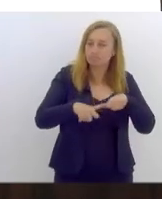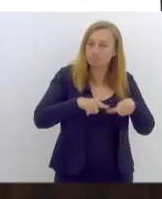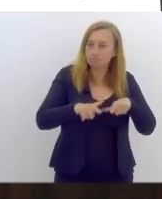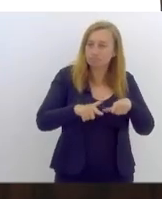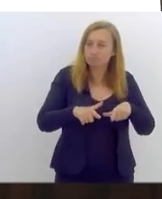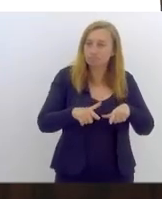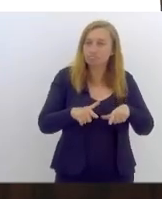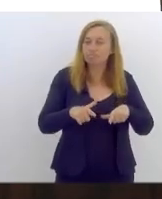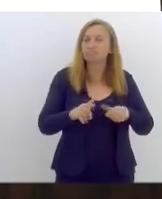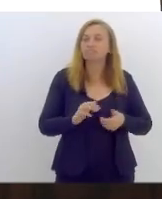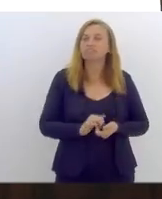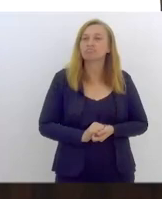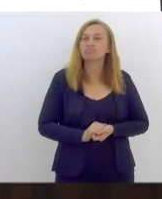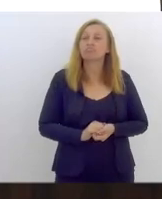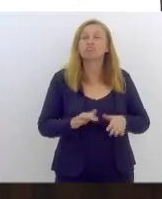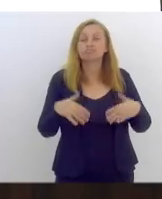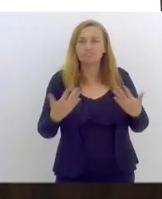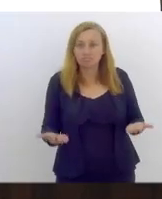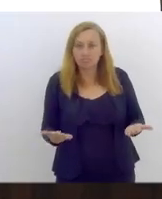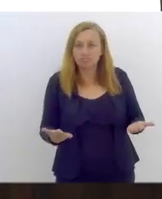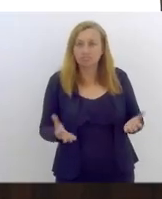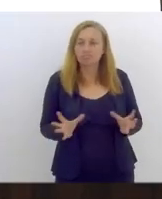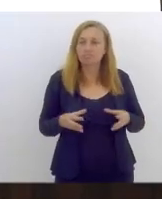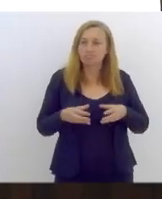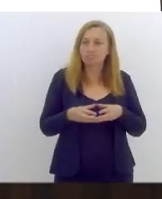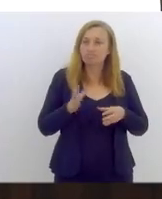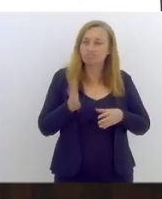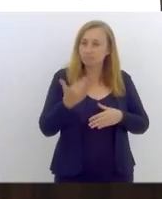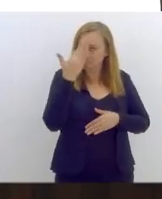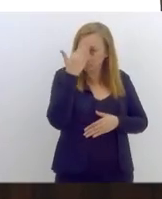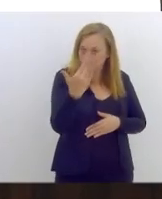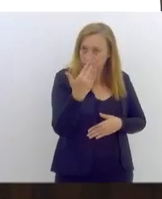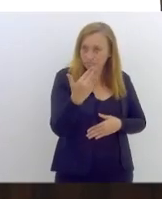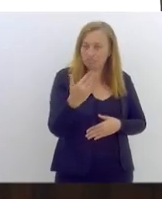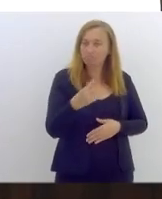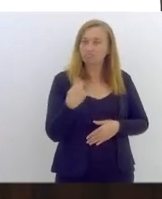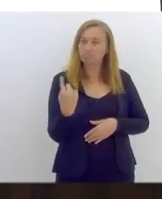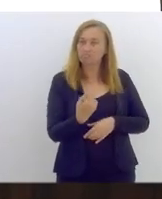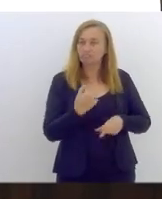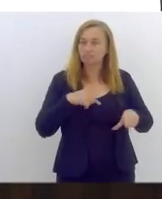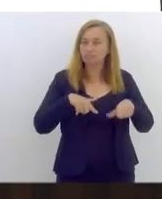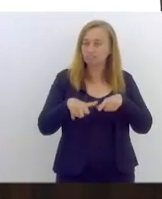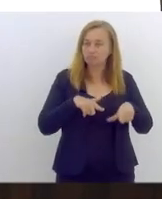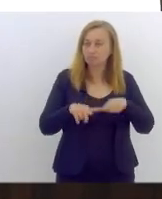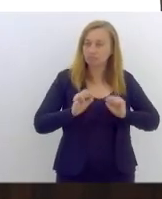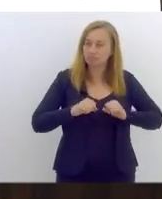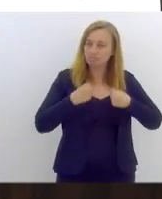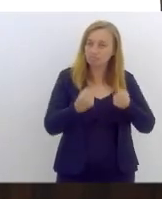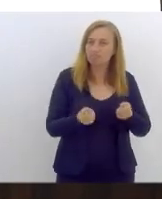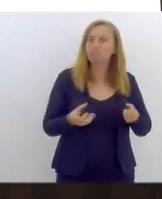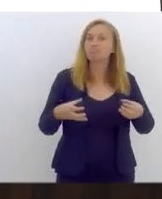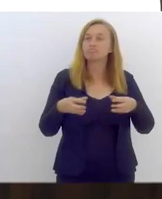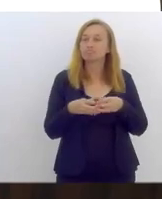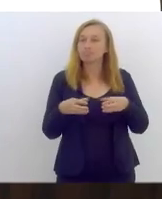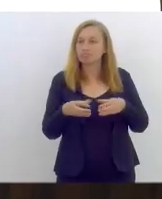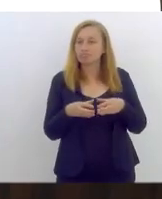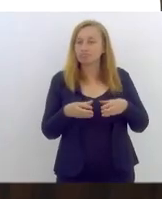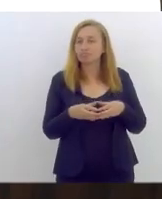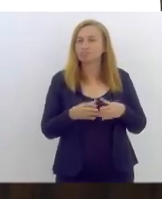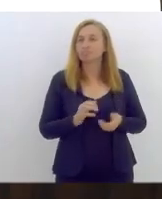se referenciado. Então, a nossa equipe, já agradeço aqui a nossa mandata pelo esforço coletivo